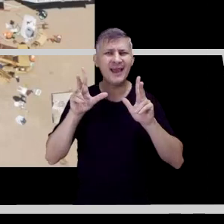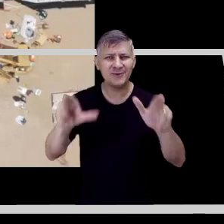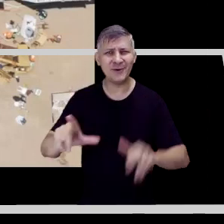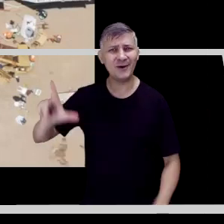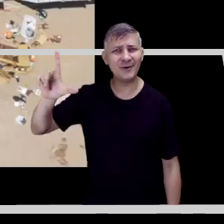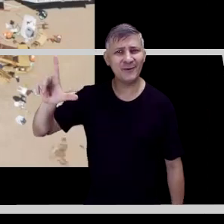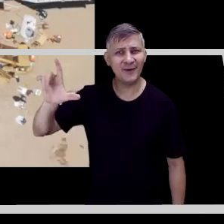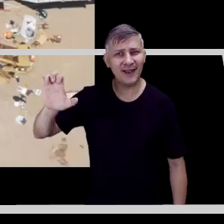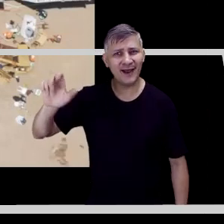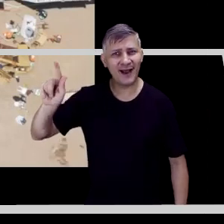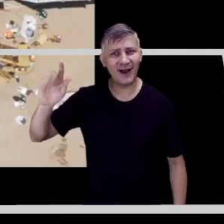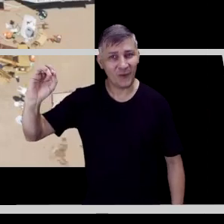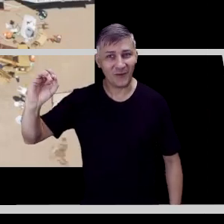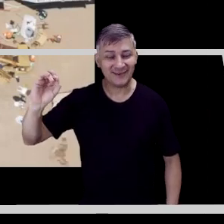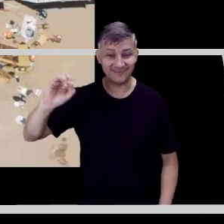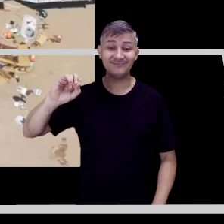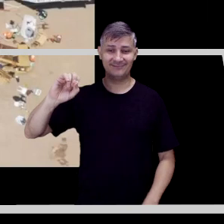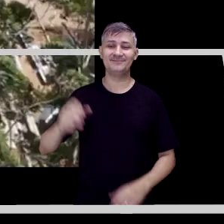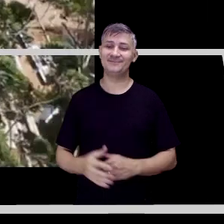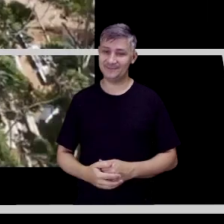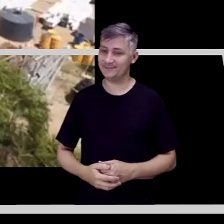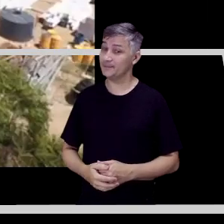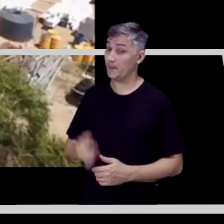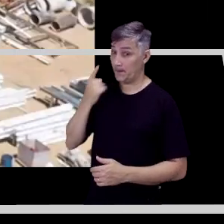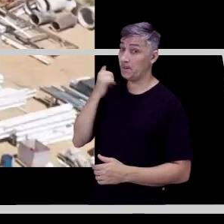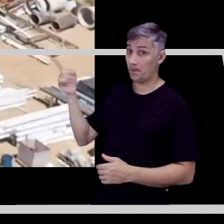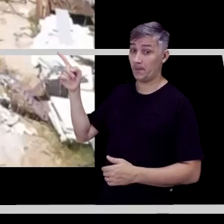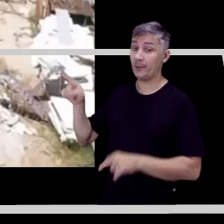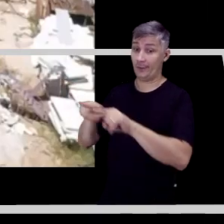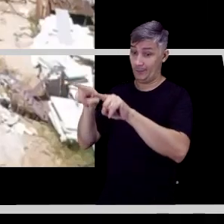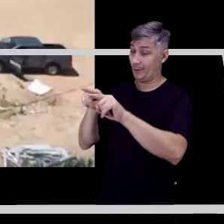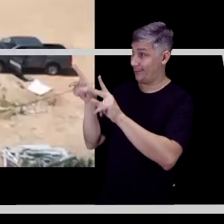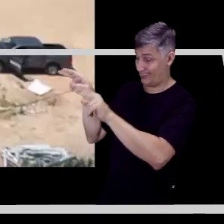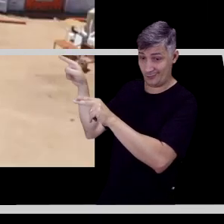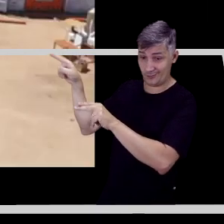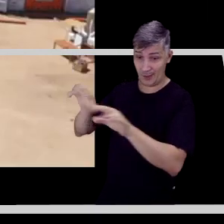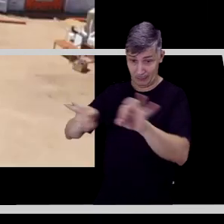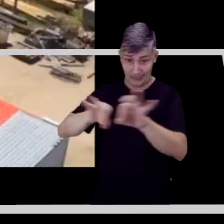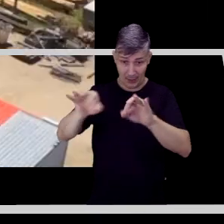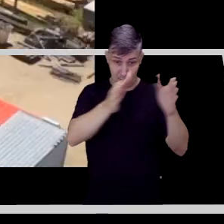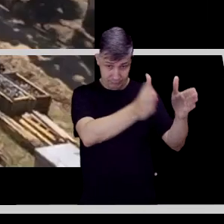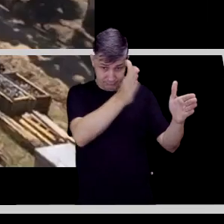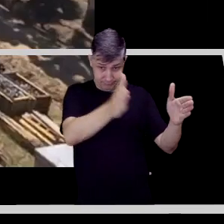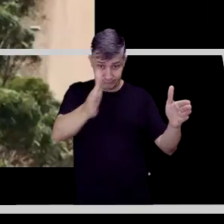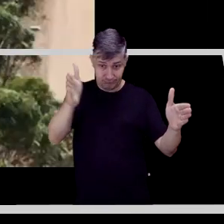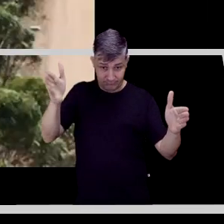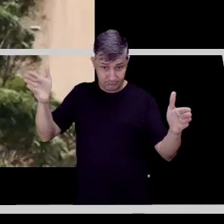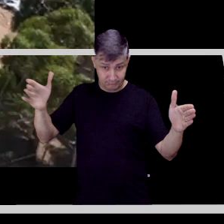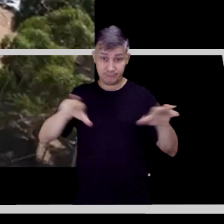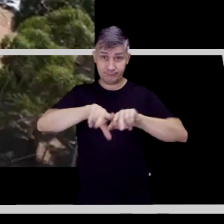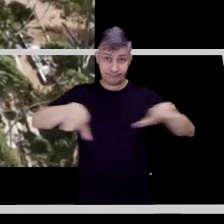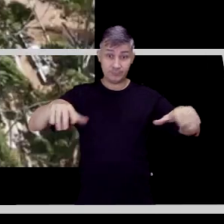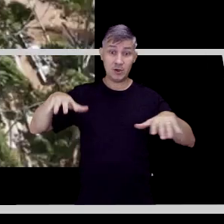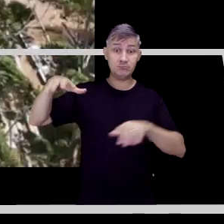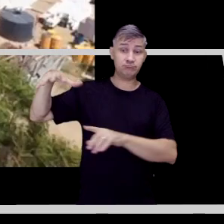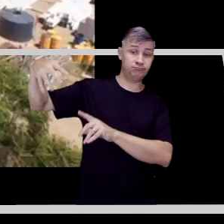assim, depois de ter saído dos containers de transporte. Aqui é a mesma o mesmo